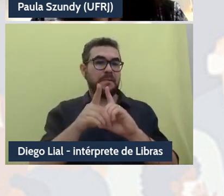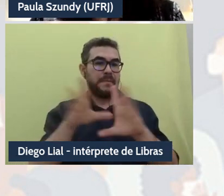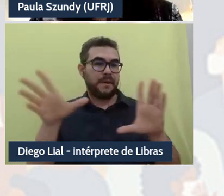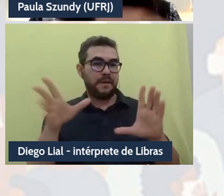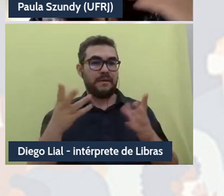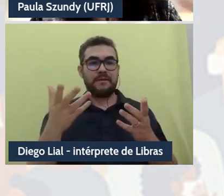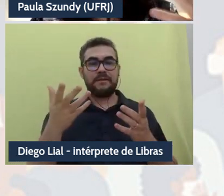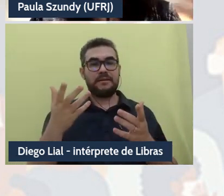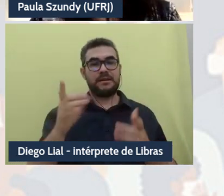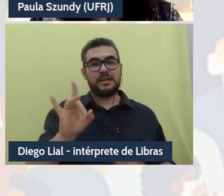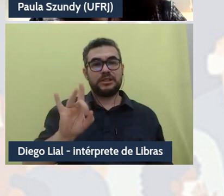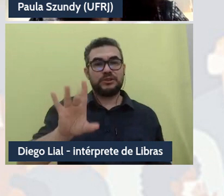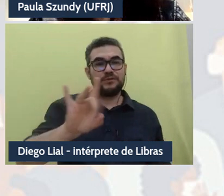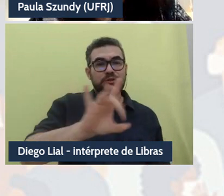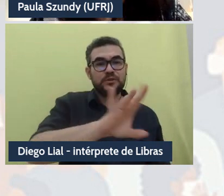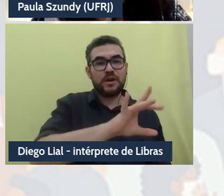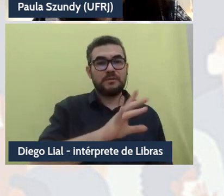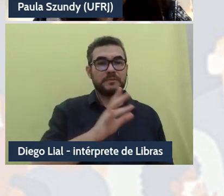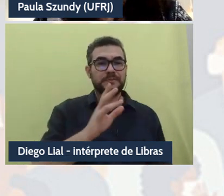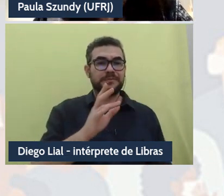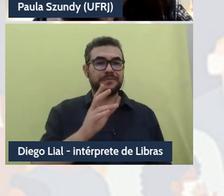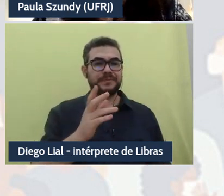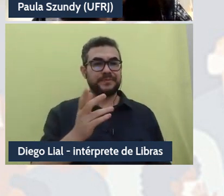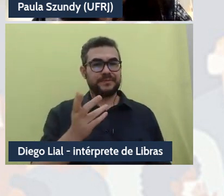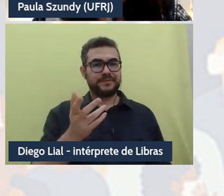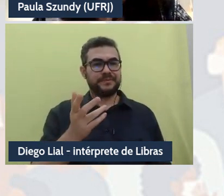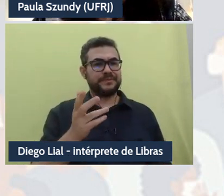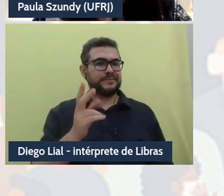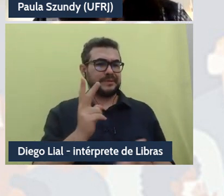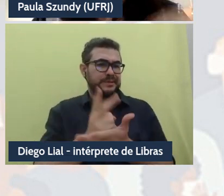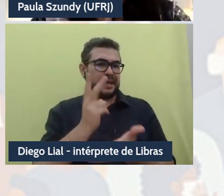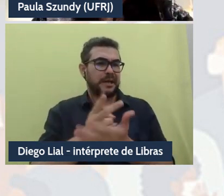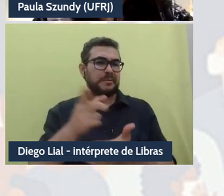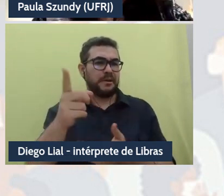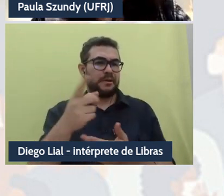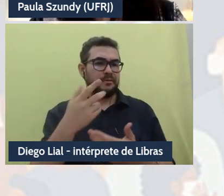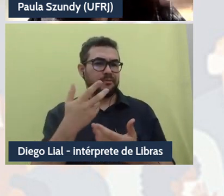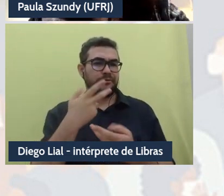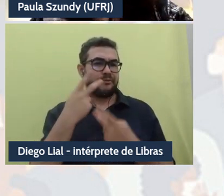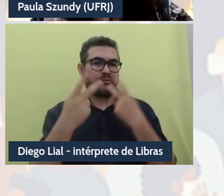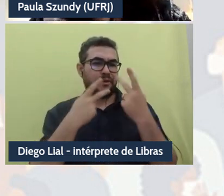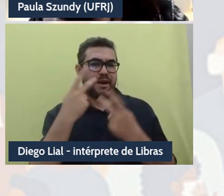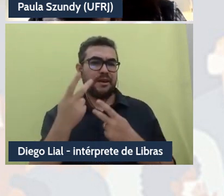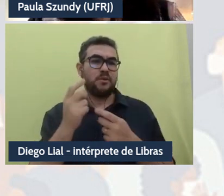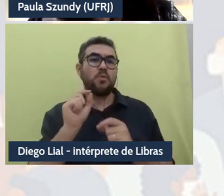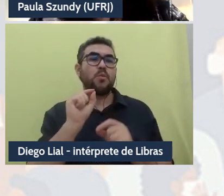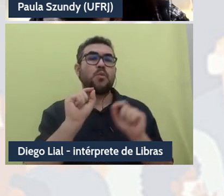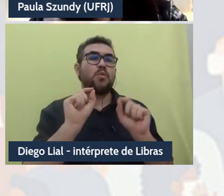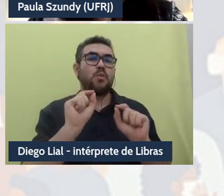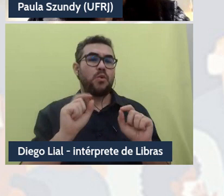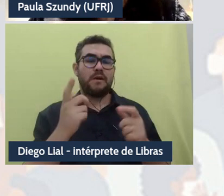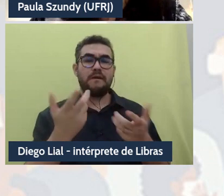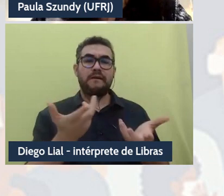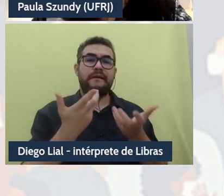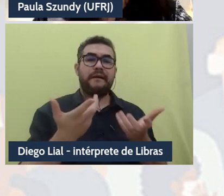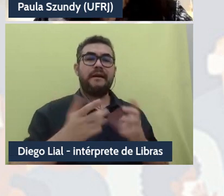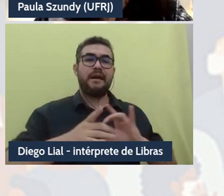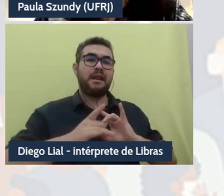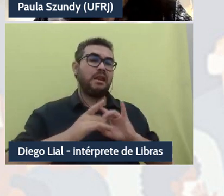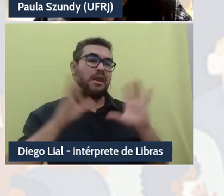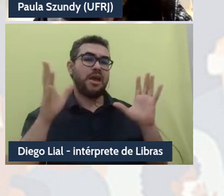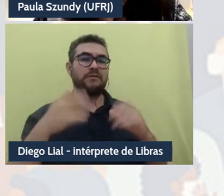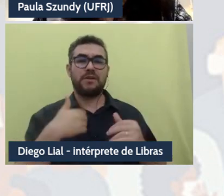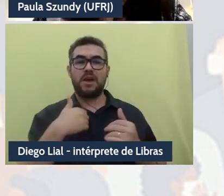Liberdade se torna, muitas vezes, liberdade de disseminar discurso de ódio, notícia falsa, de